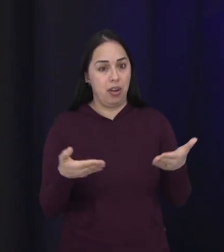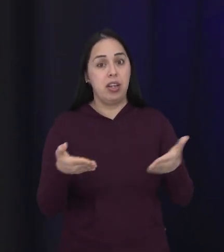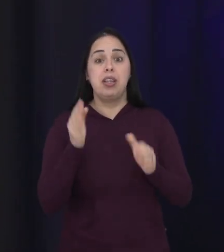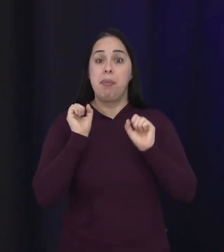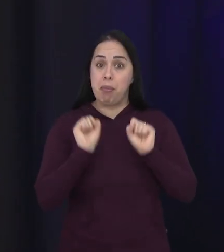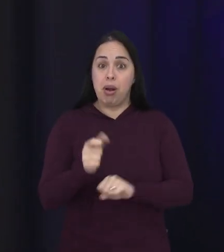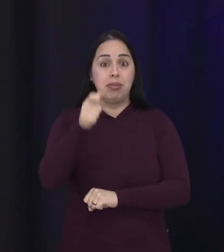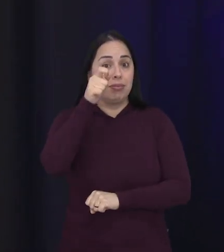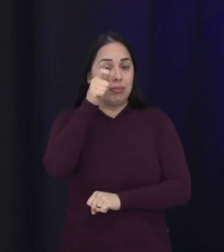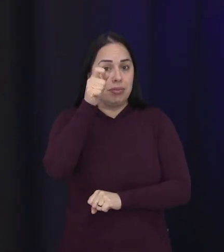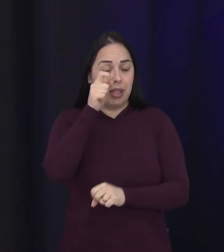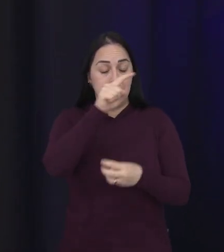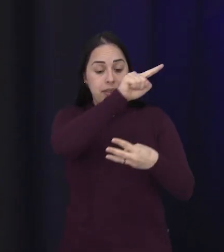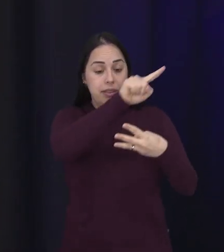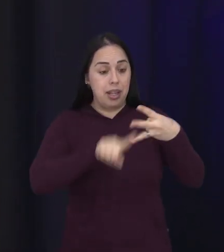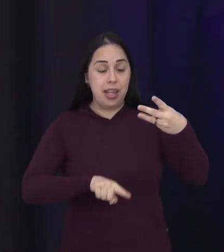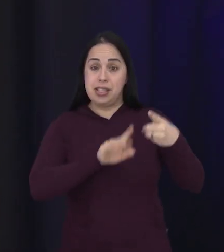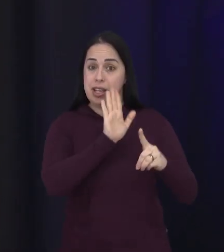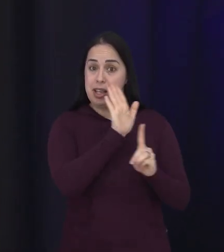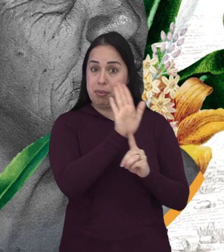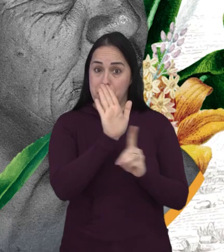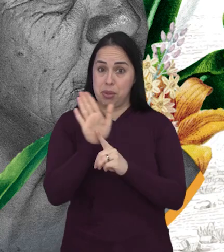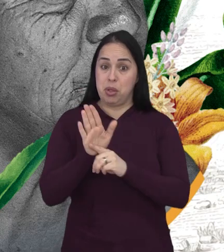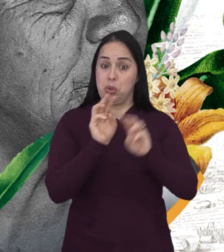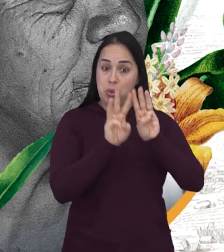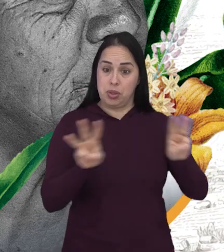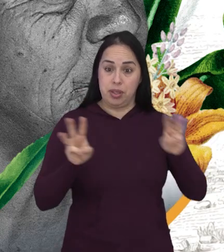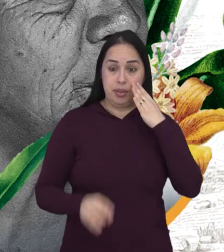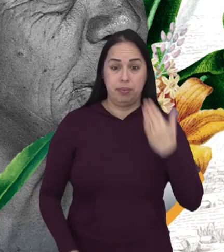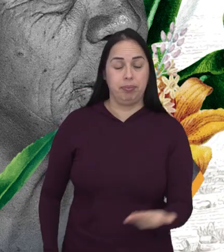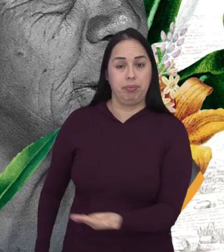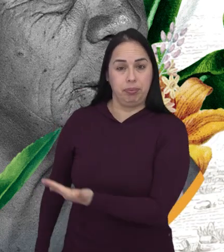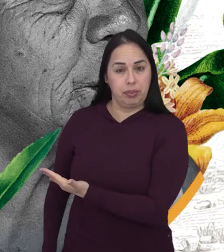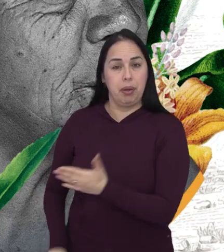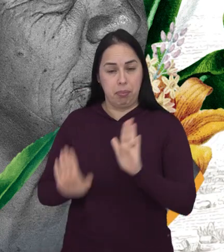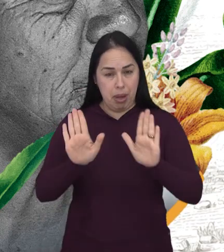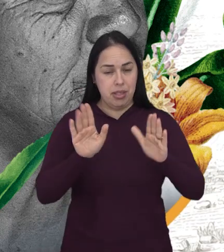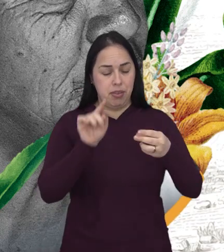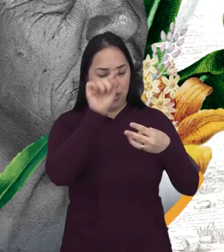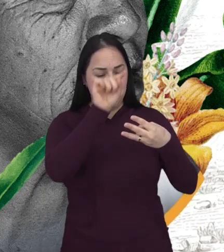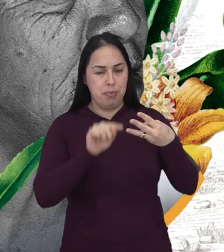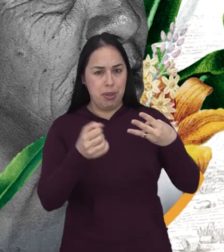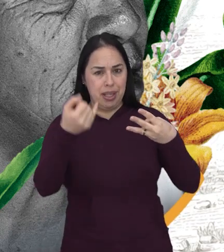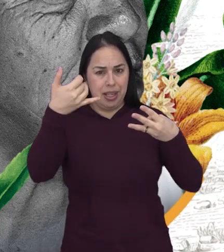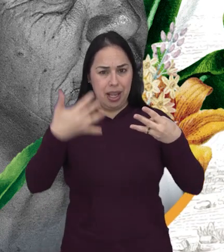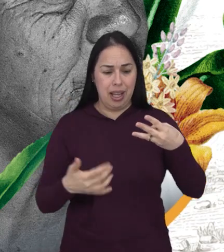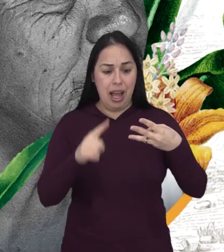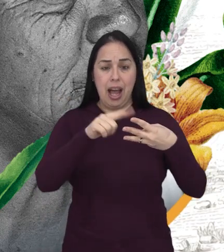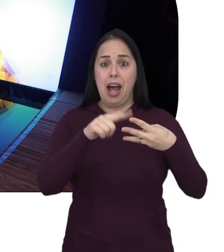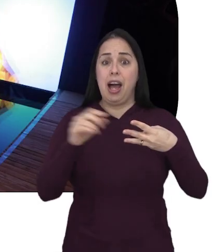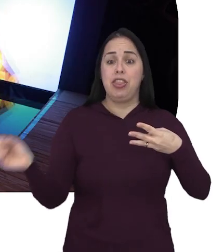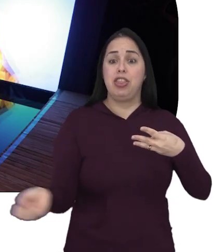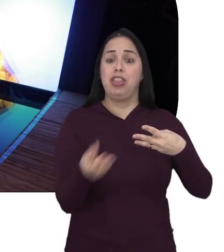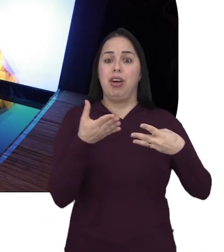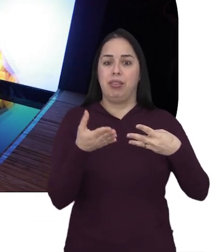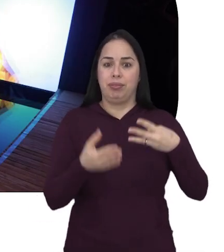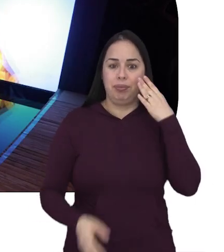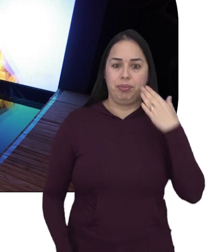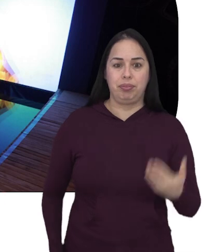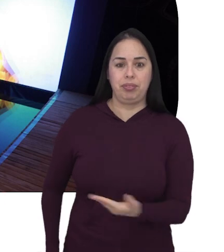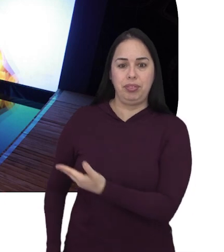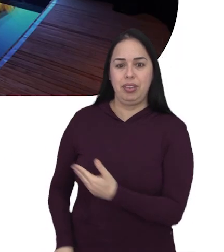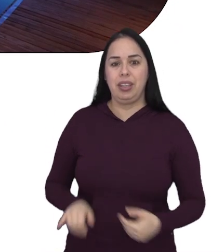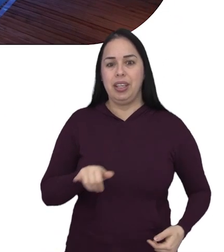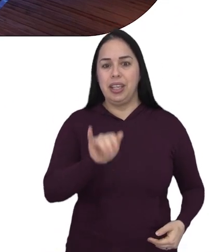pode conferir 3 exposições no site do museu, mas a gente vai dar destaque aqui à mais recente delas, a Igapó